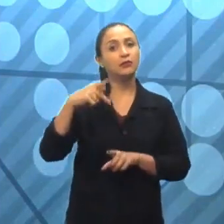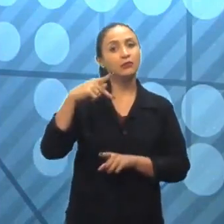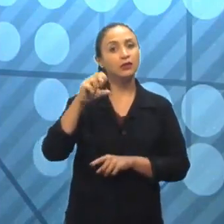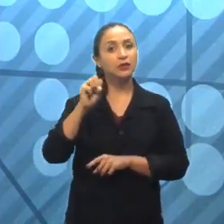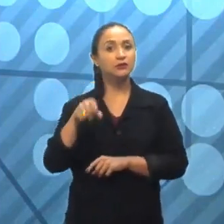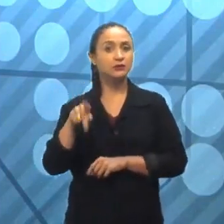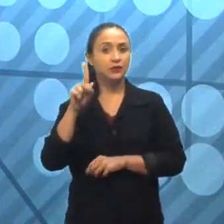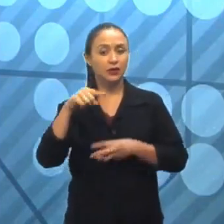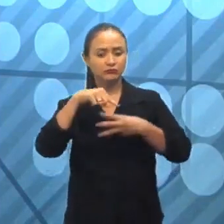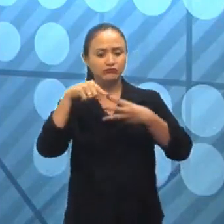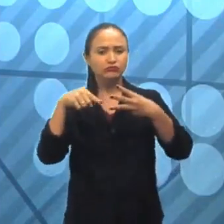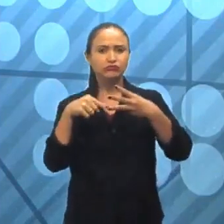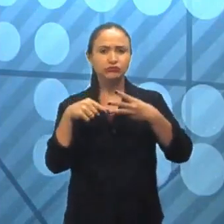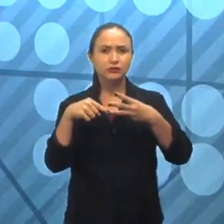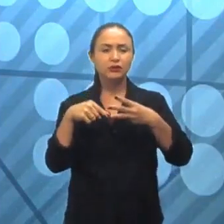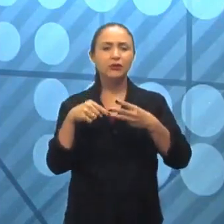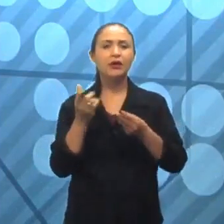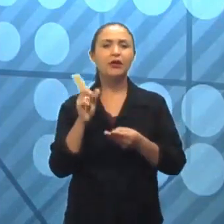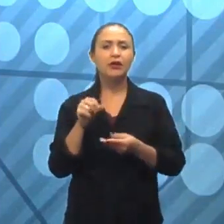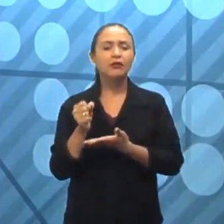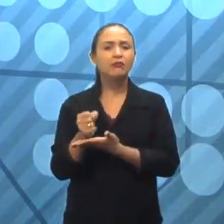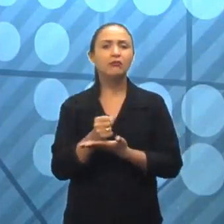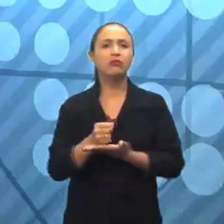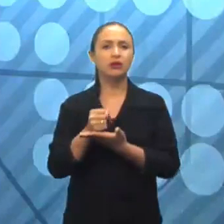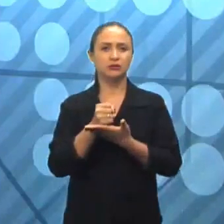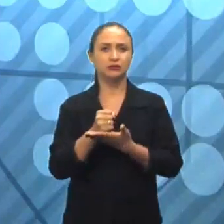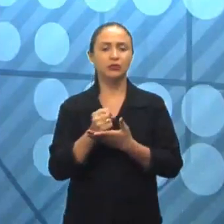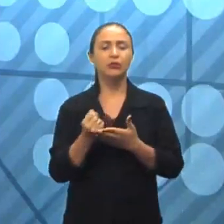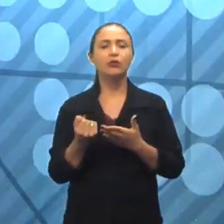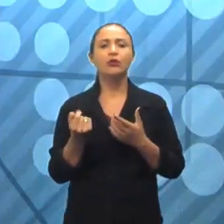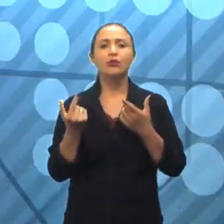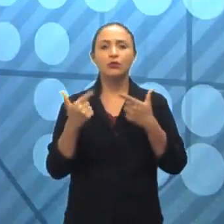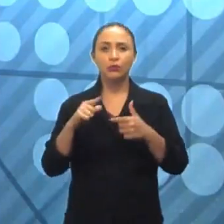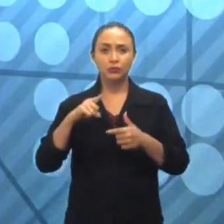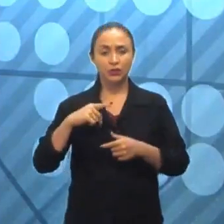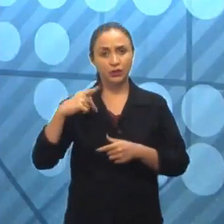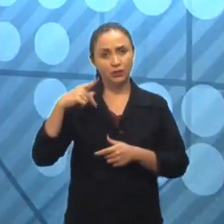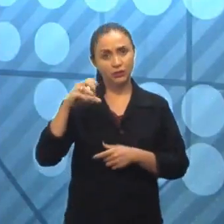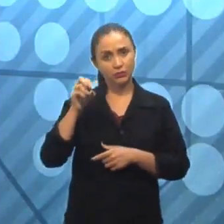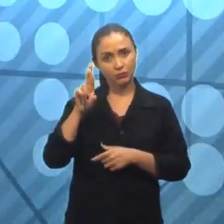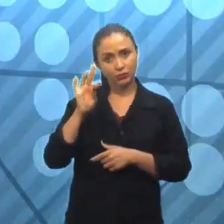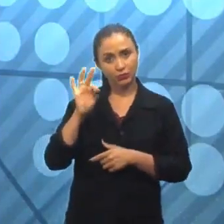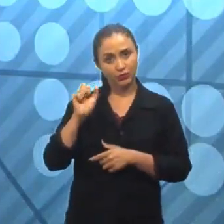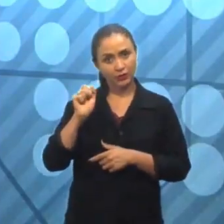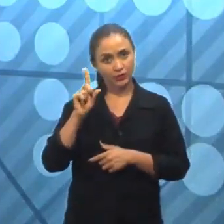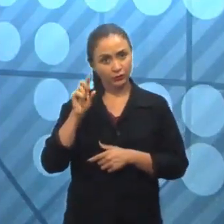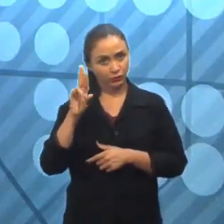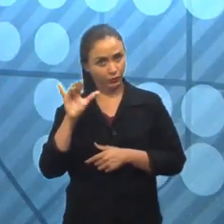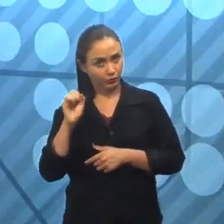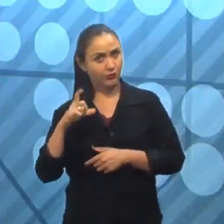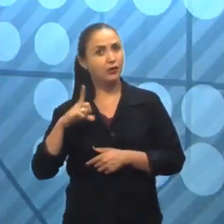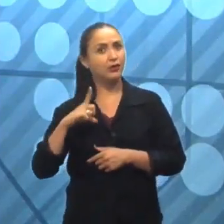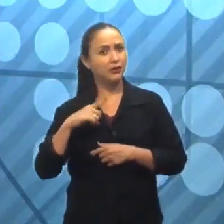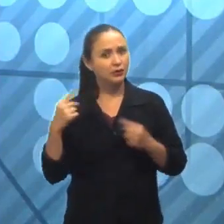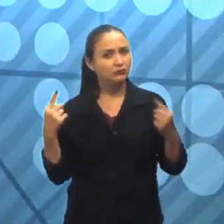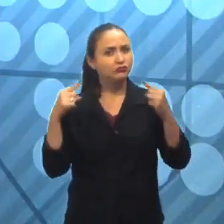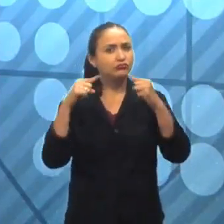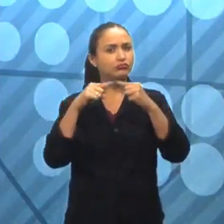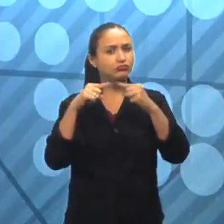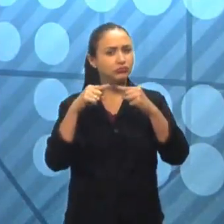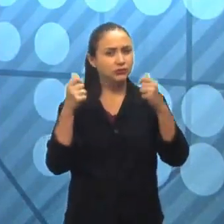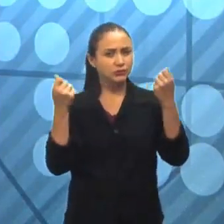São os 3 tipos básicos de modulação, aonde a portadora é analógica, é a senoide ali que você definiu a